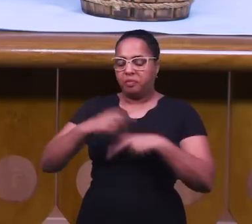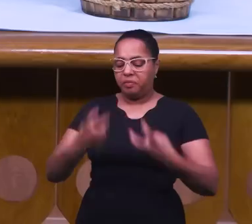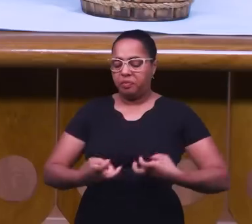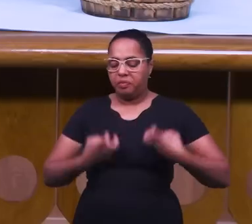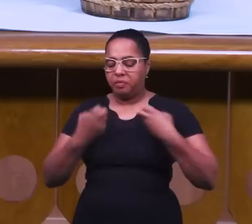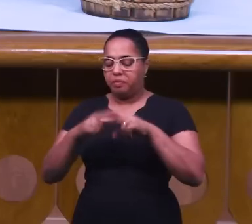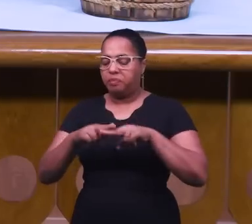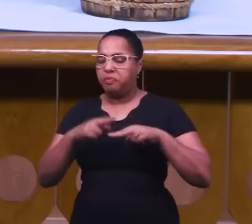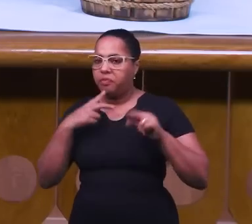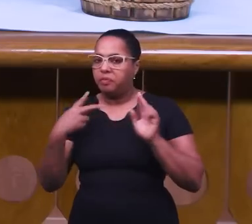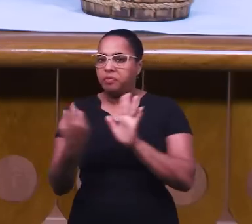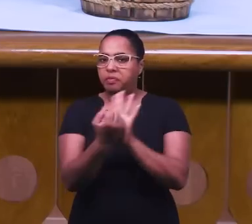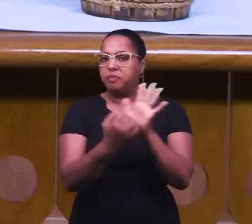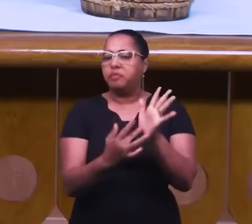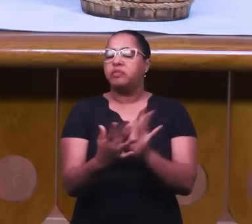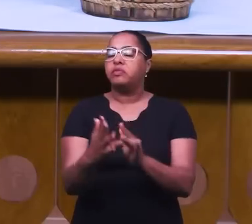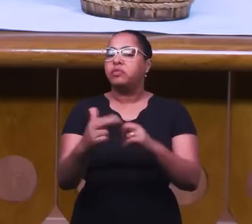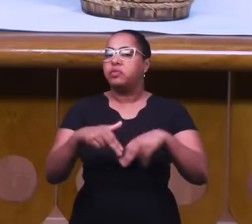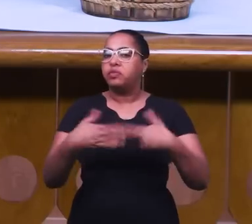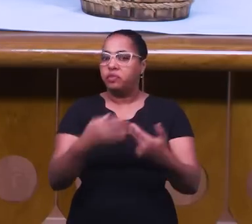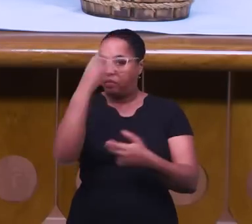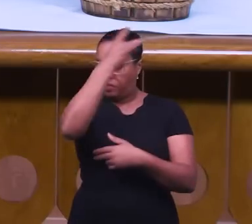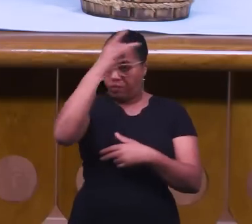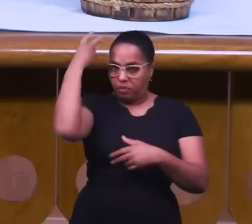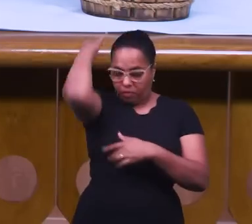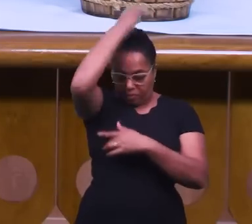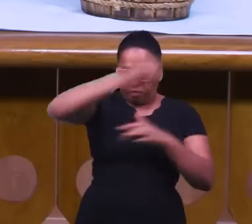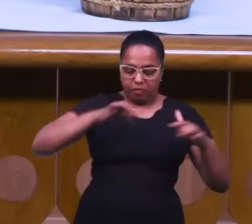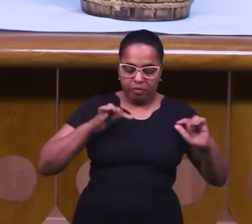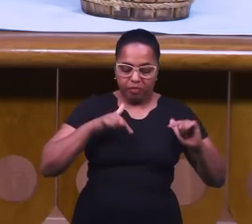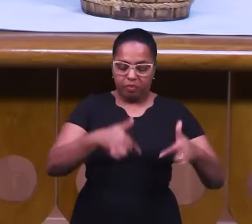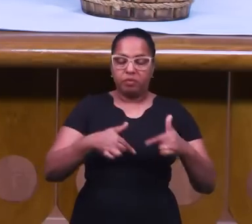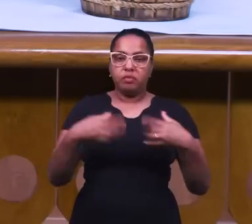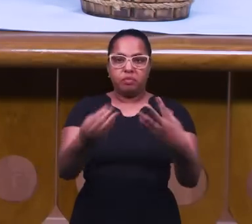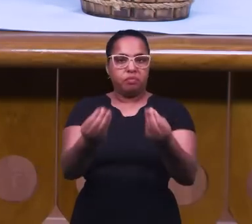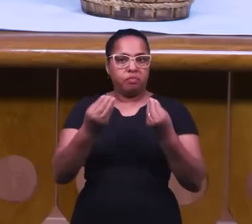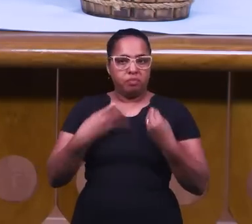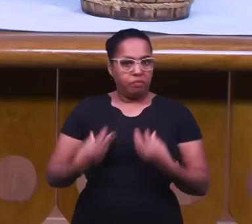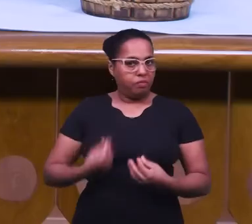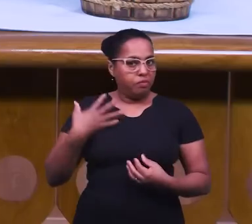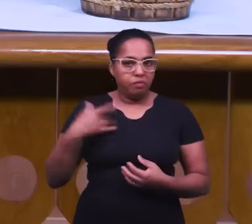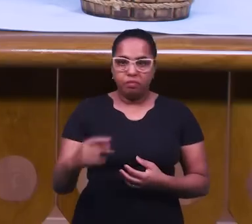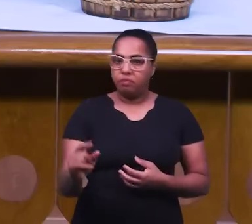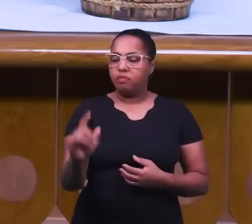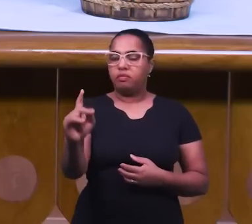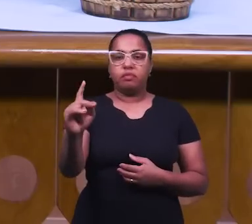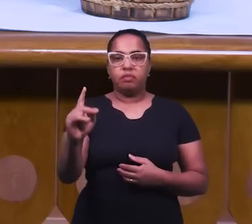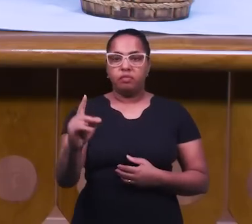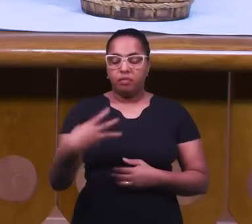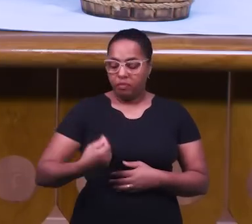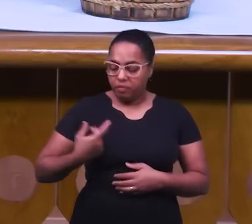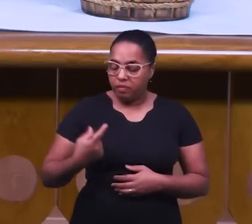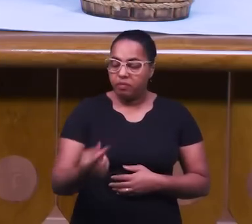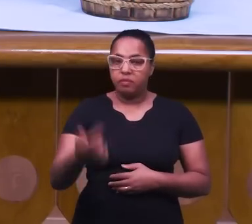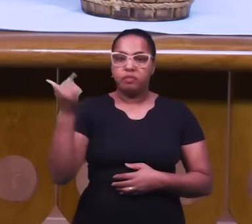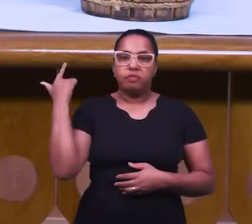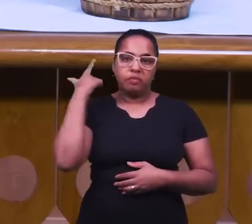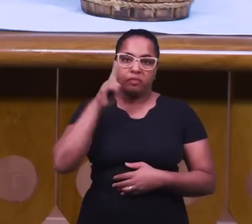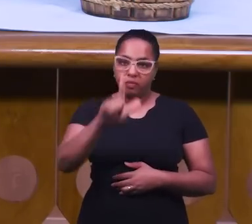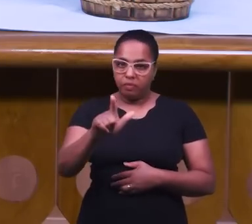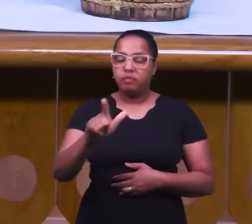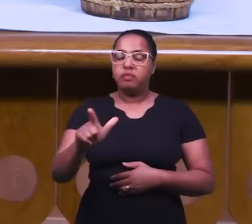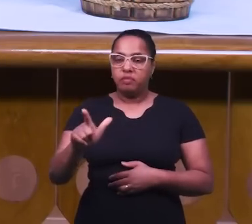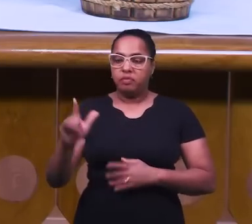pelo sangue de Jesus. Por quê? Porque o Espírito Santo trabalha em nós para nos dar vida, vida eterna, uma vida eterna que nós